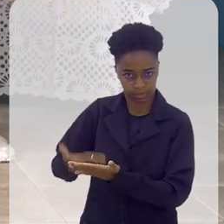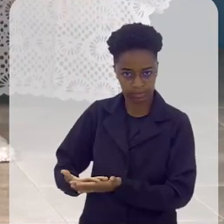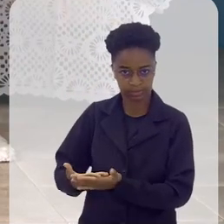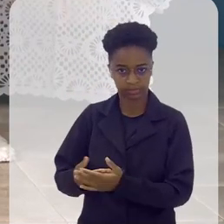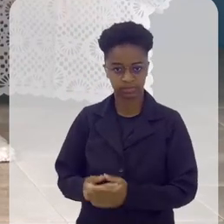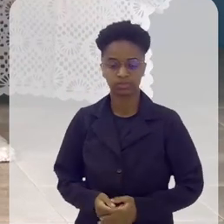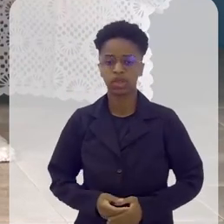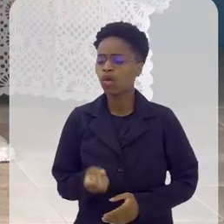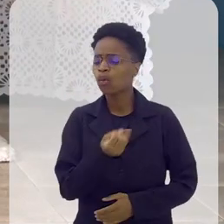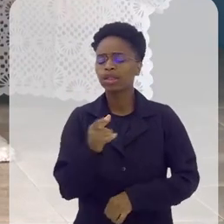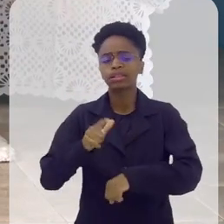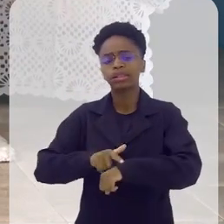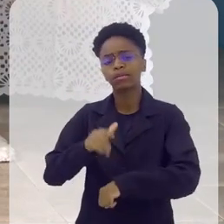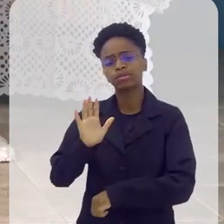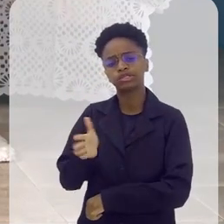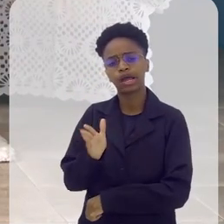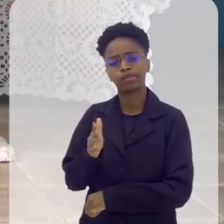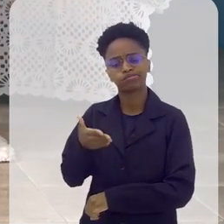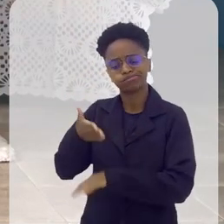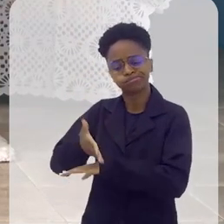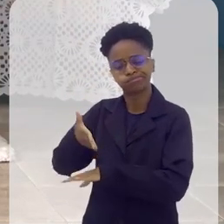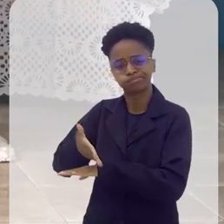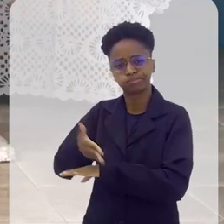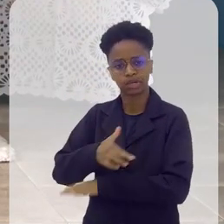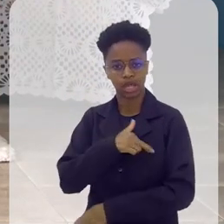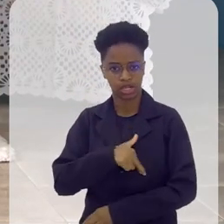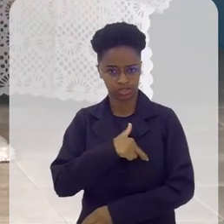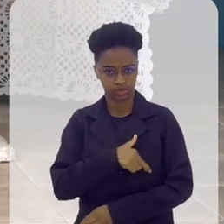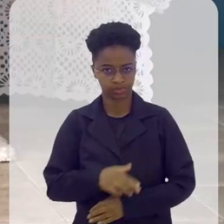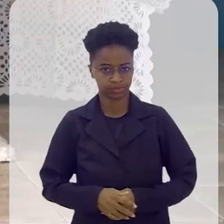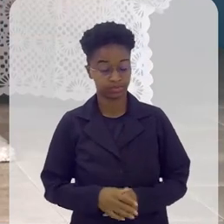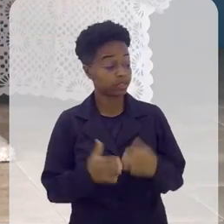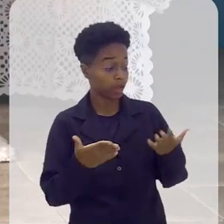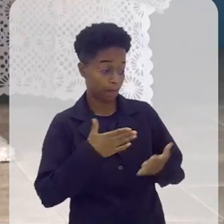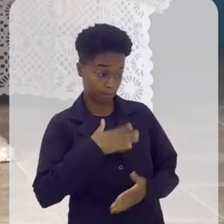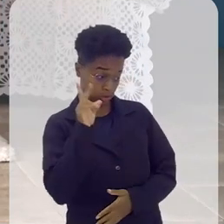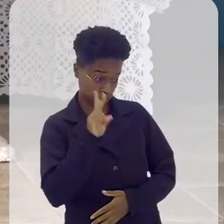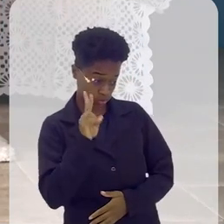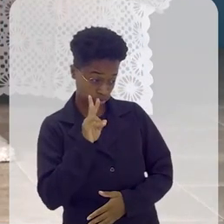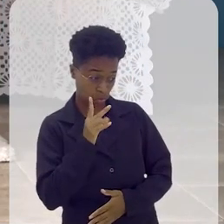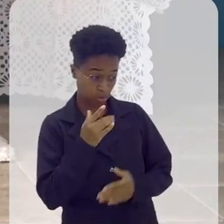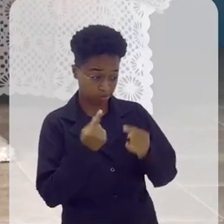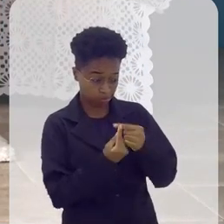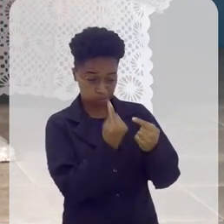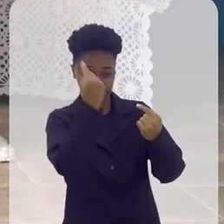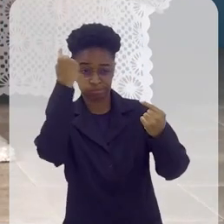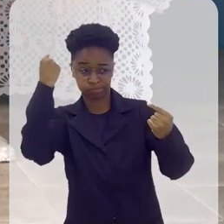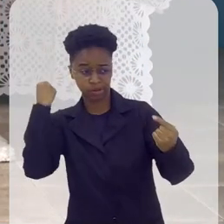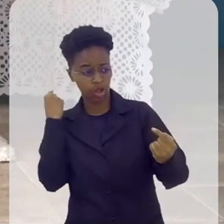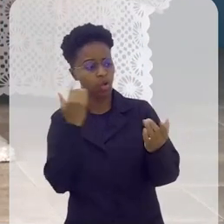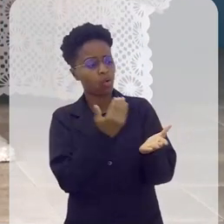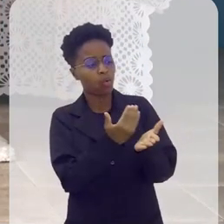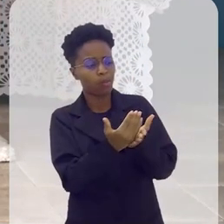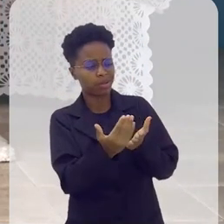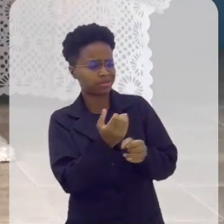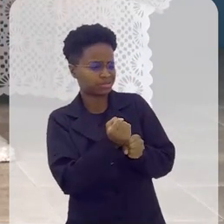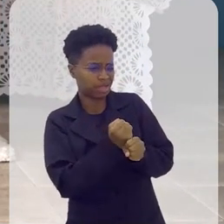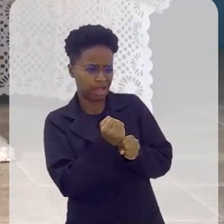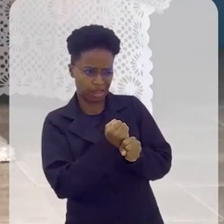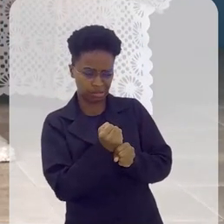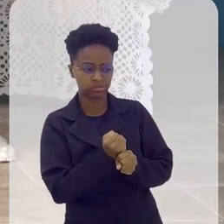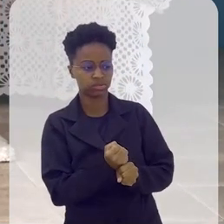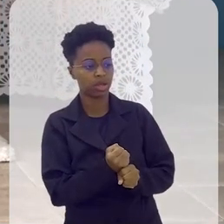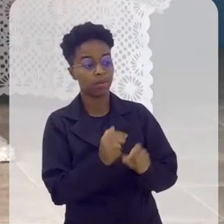bem. Há quanto tempo o senhor já está na religião? A minha história na minha religião, ela começa desde